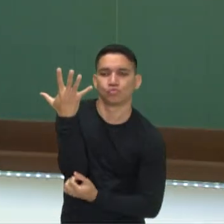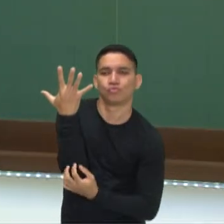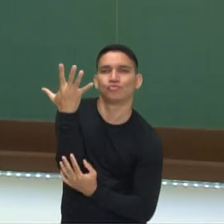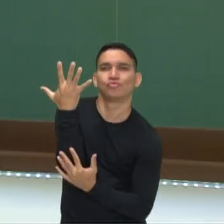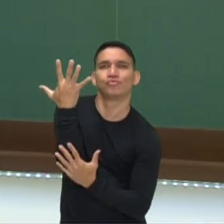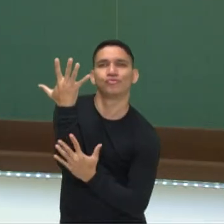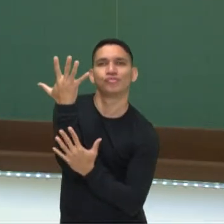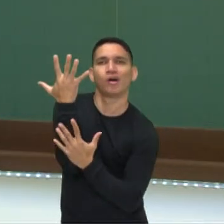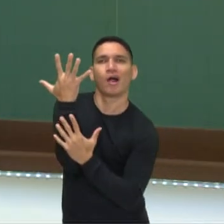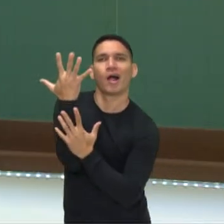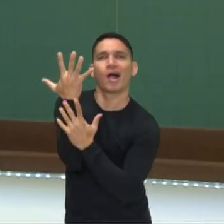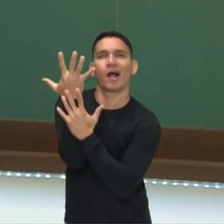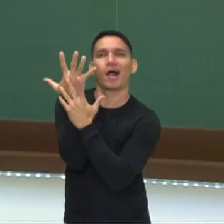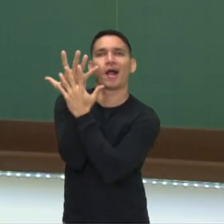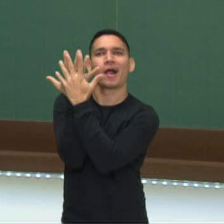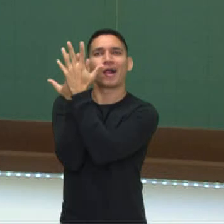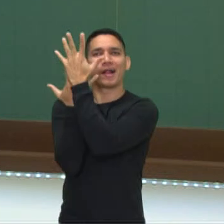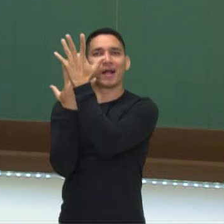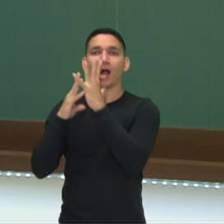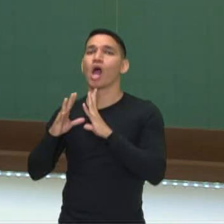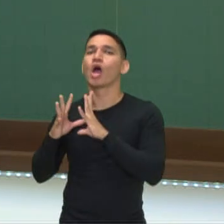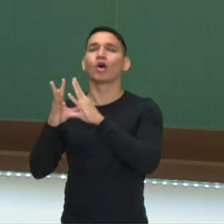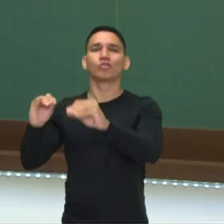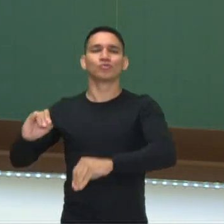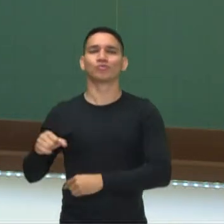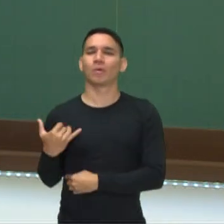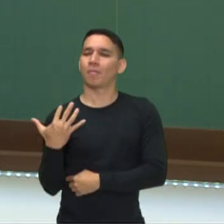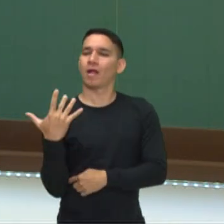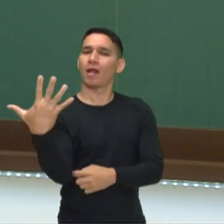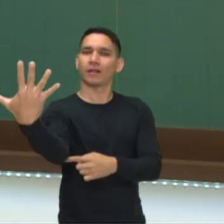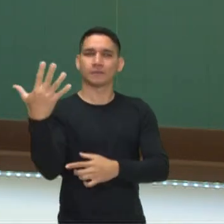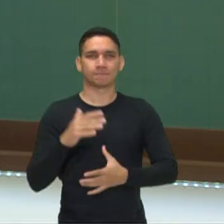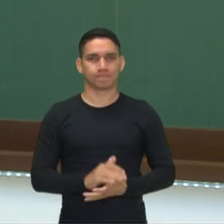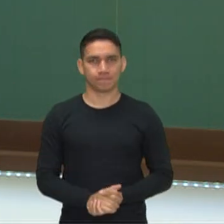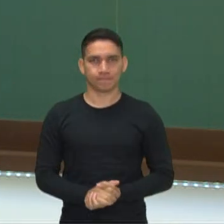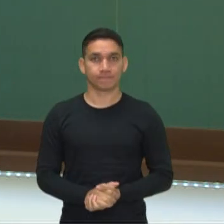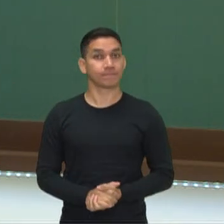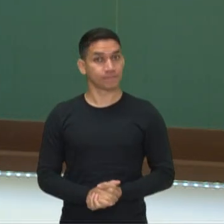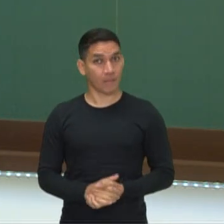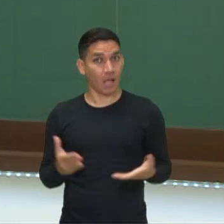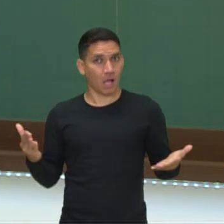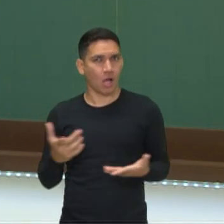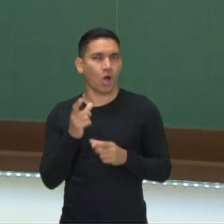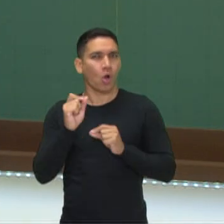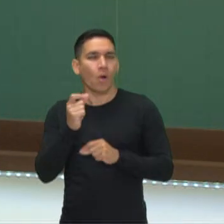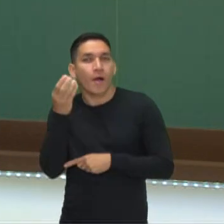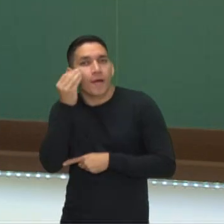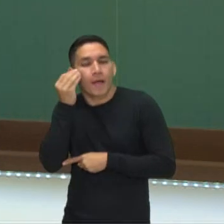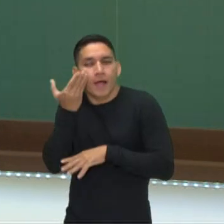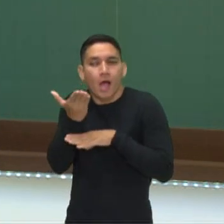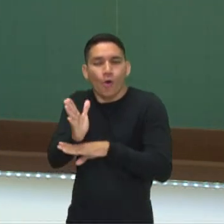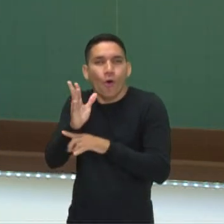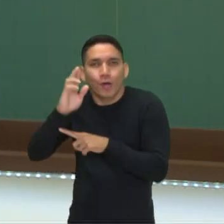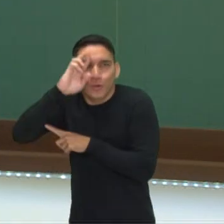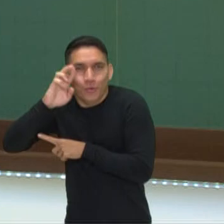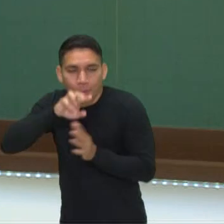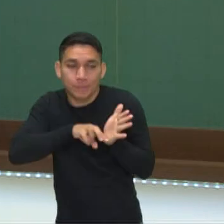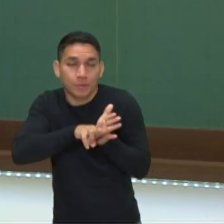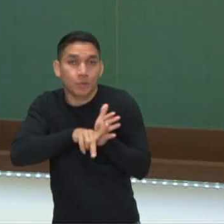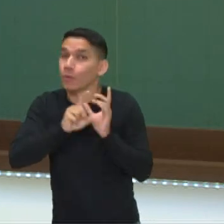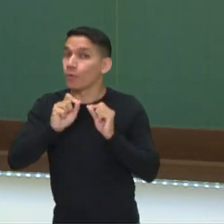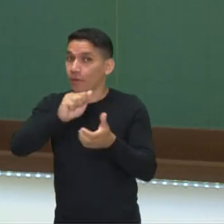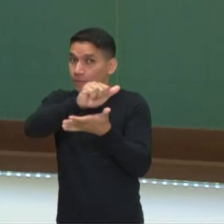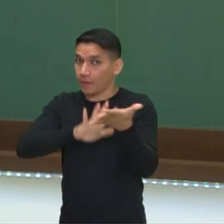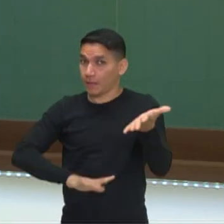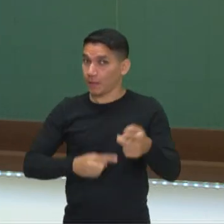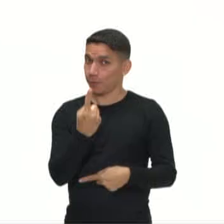de seiva, aonde vai levar por toda a planta. Agora, vamos ajudar então o nosso detetive biológico. Na